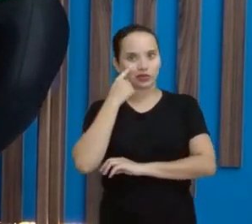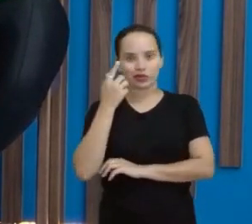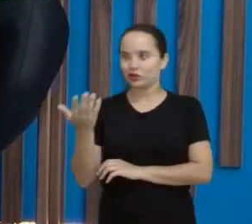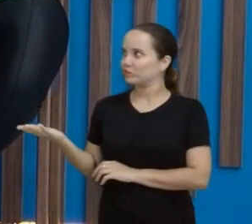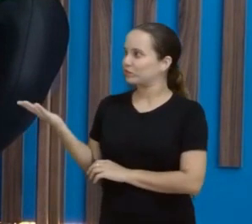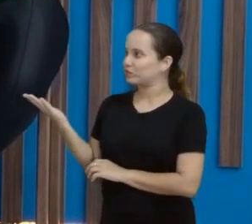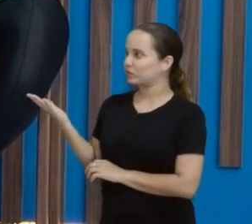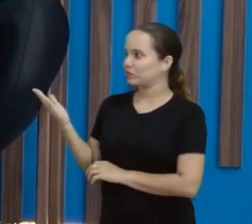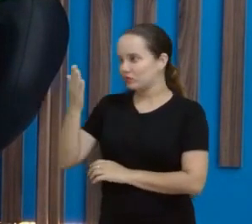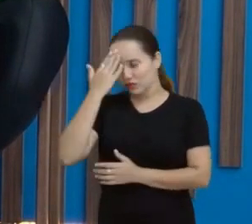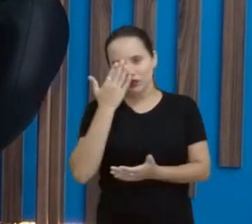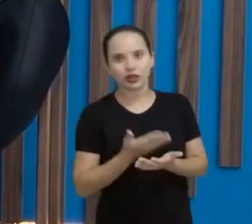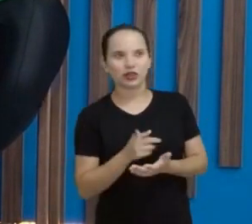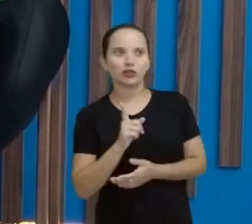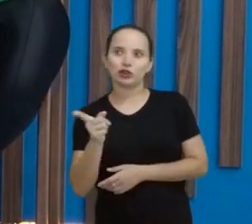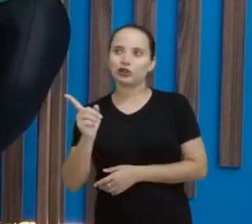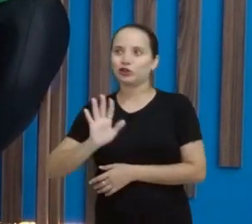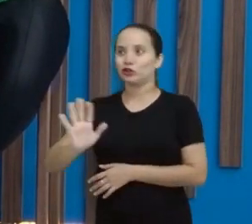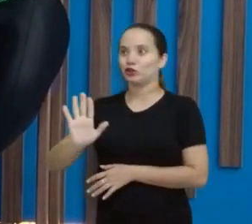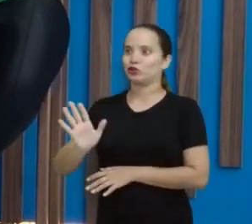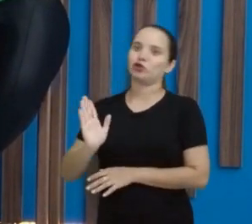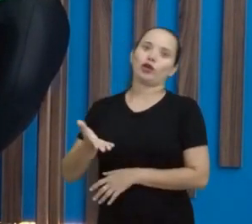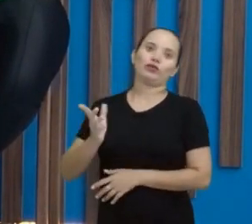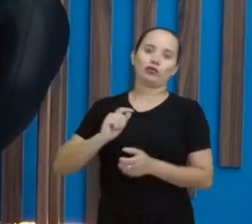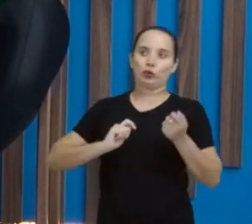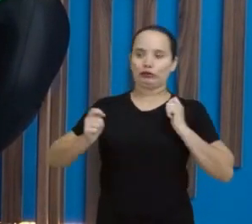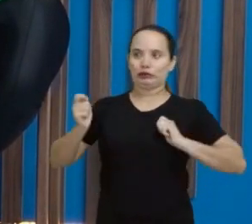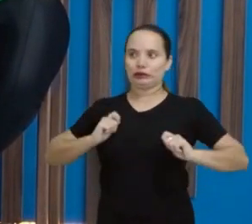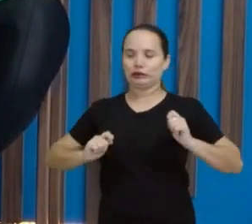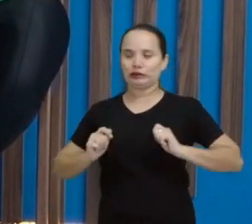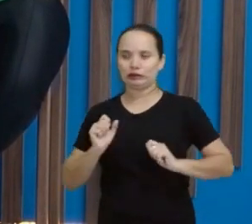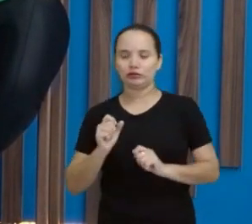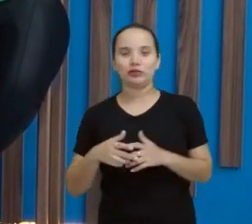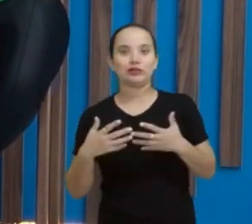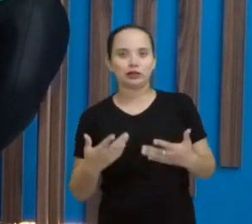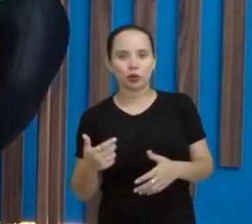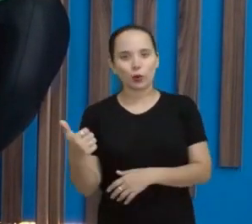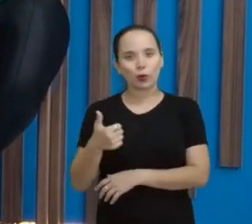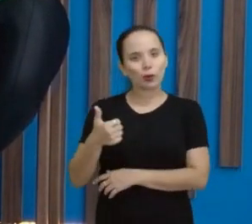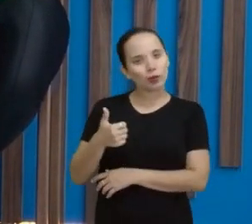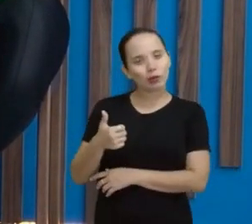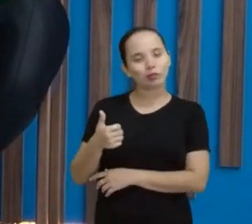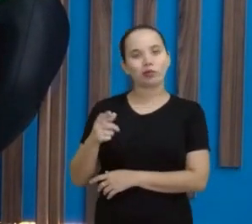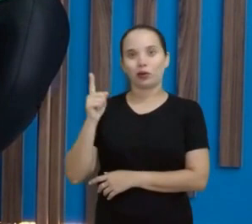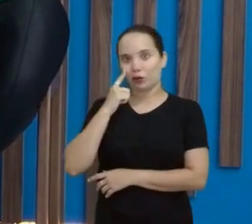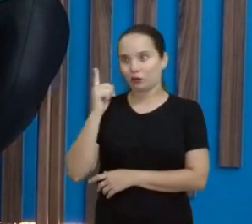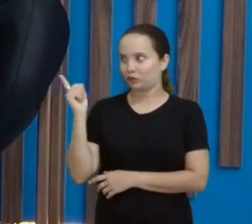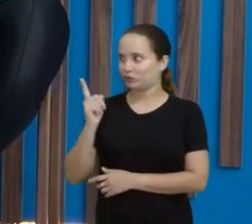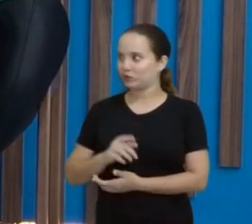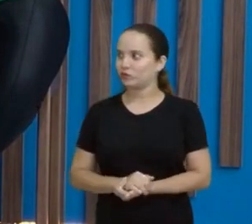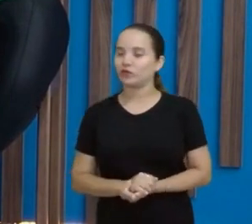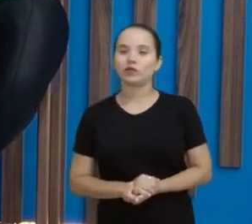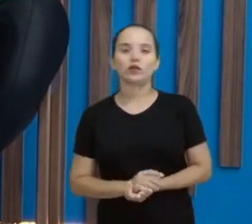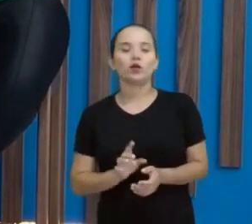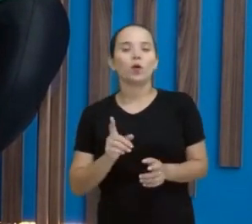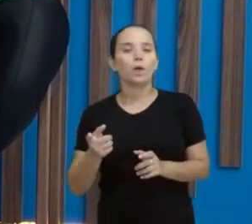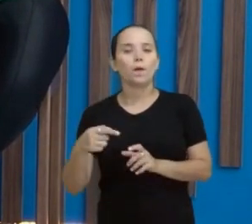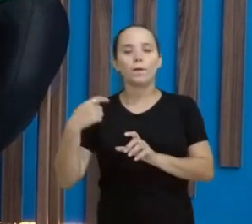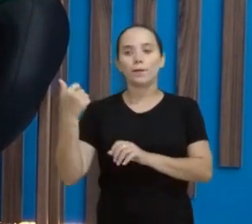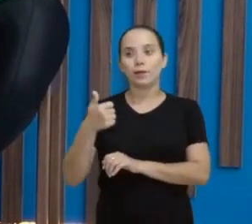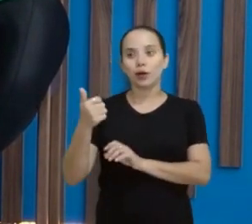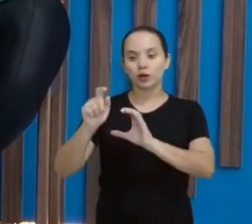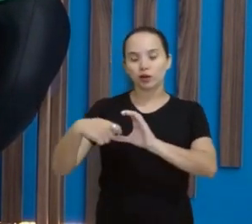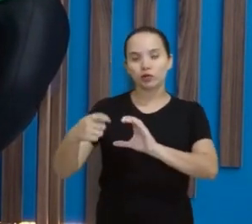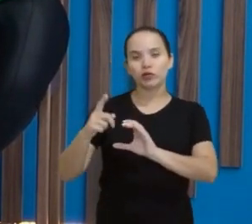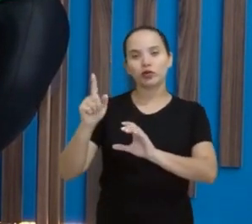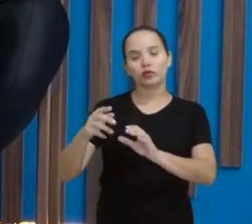devem estar nervosos aí. Será que eu vou aparecer? Vamos ver. O primeiro TikTok desse grupo foi lá da escola